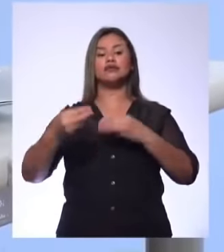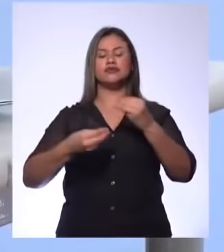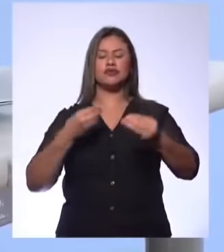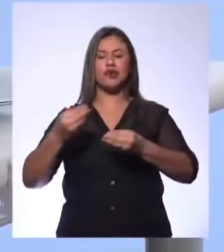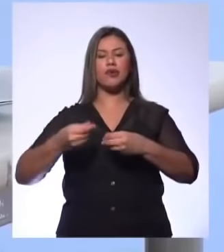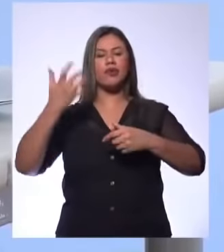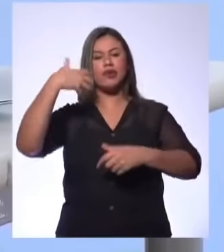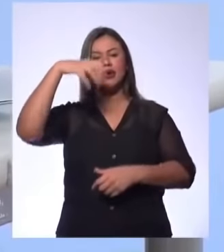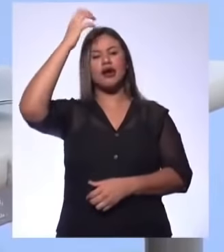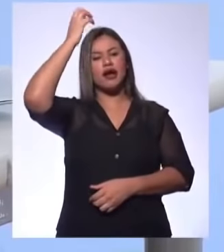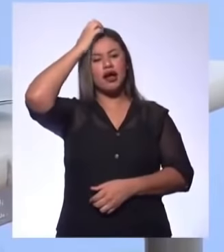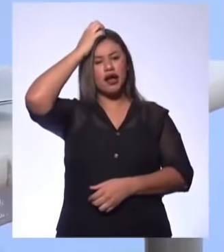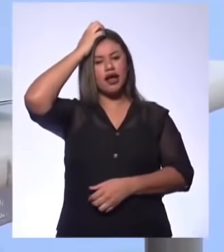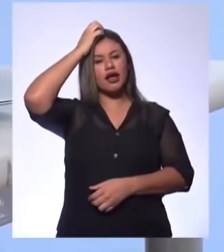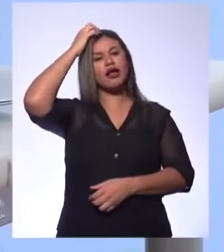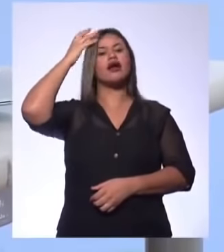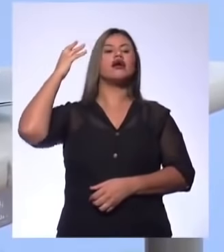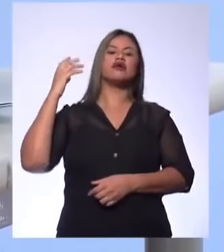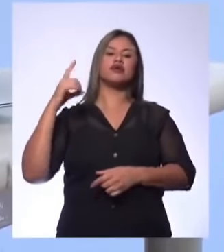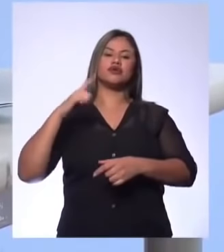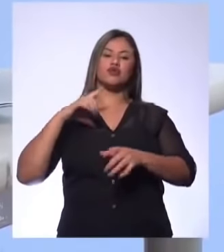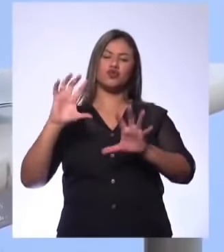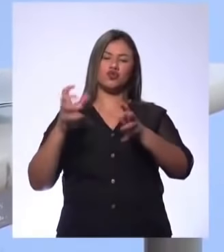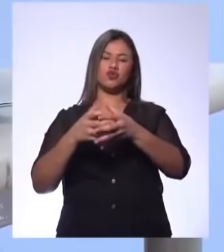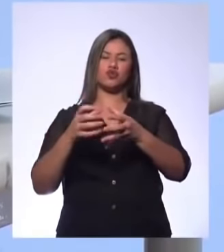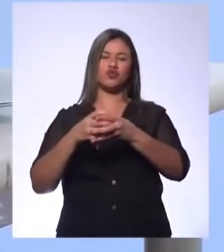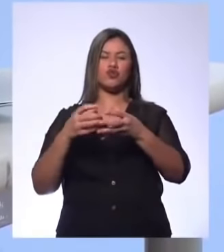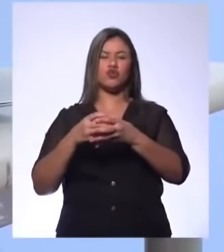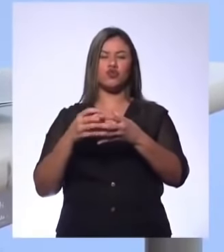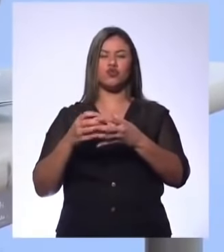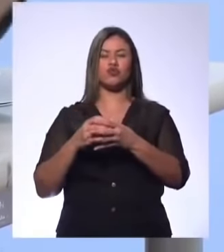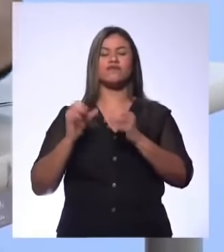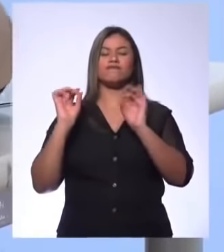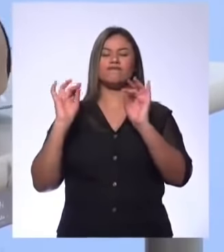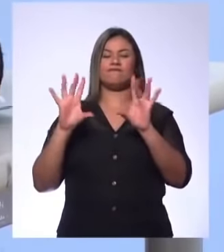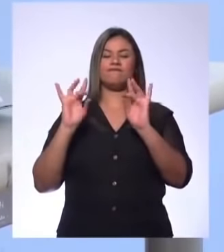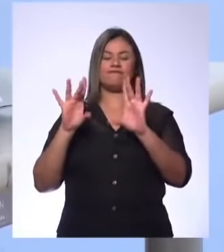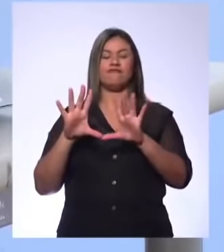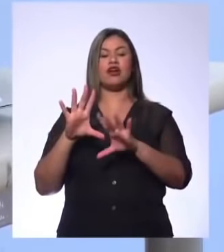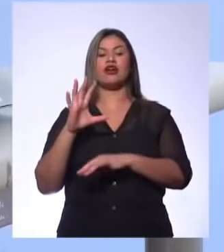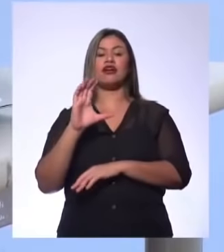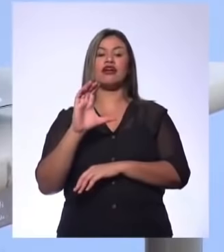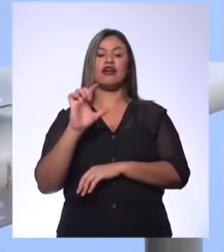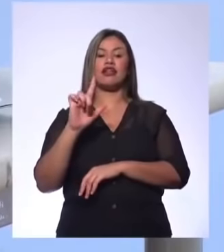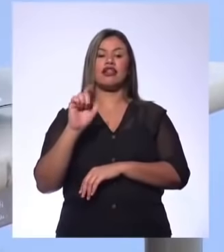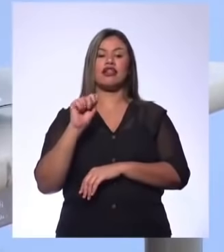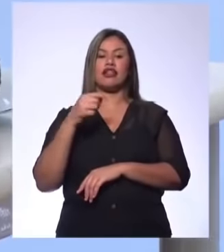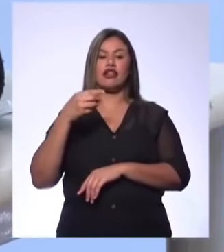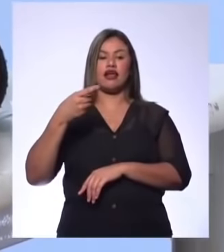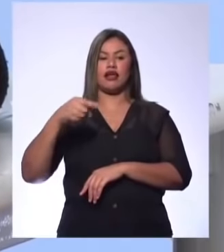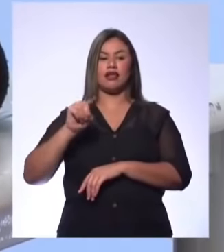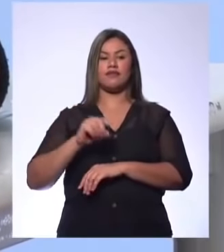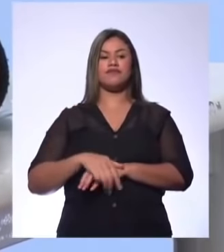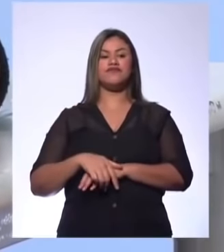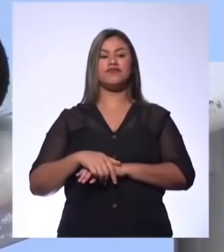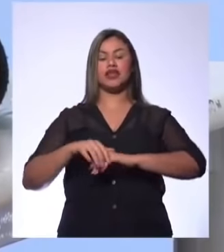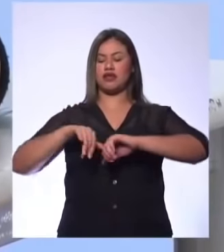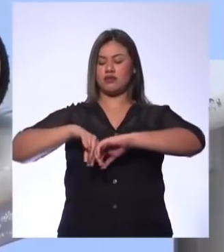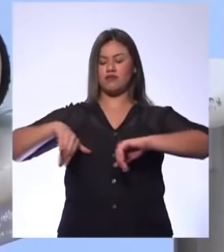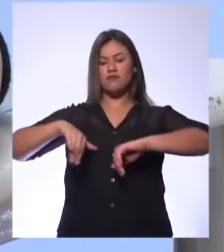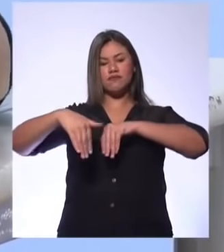reinos, eles vão formar alguns clãs, e eles vão desarticular essa parte aqui do império. Ela não vai ficar assim,